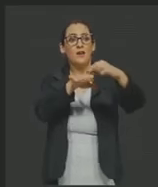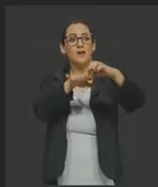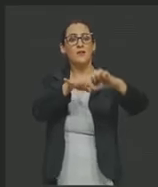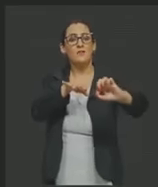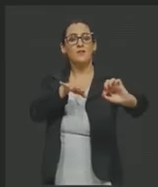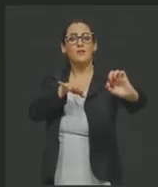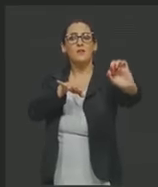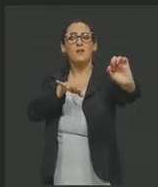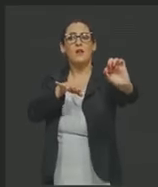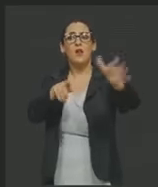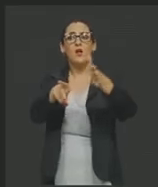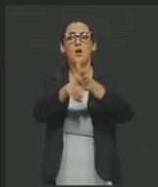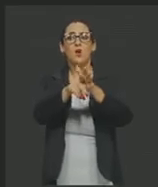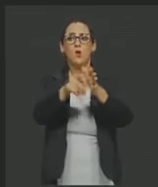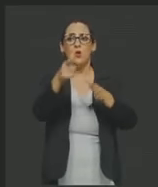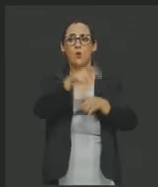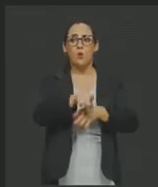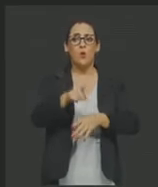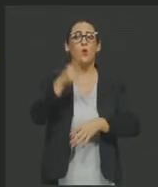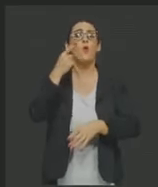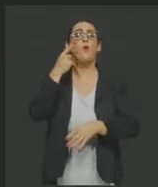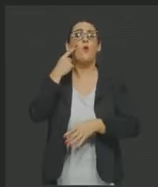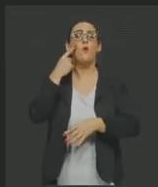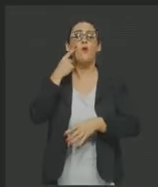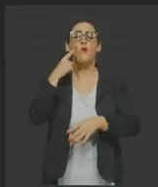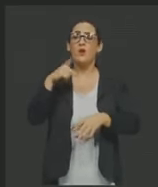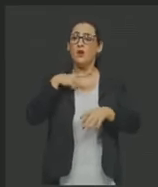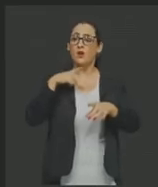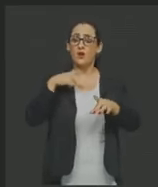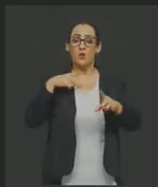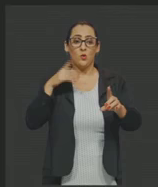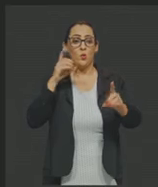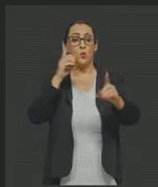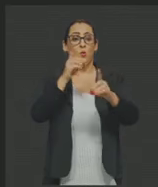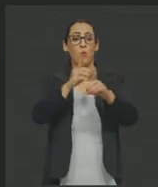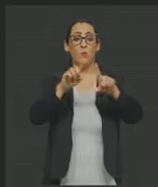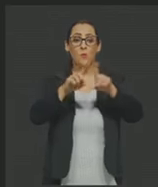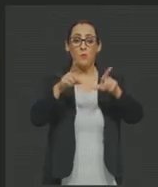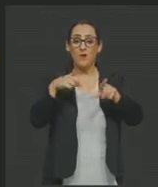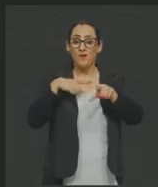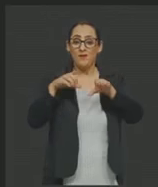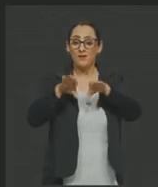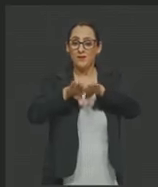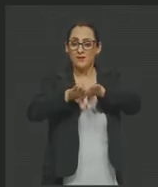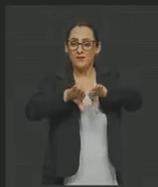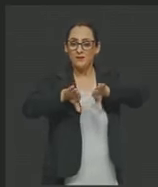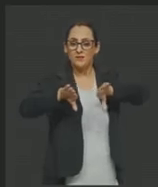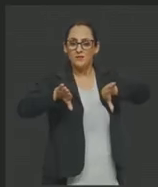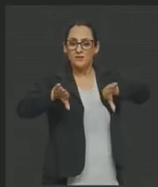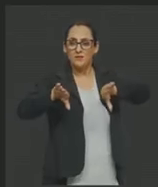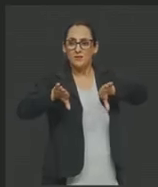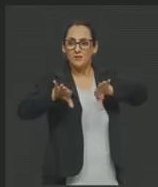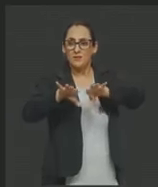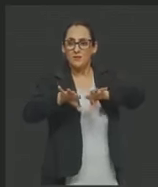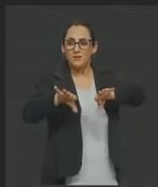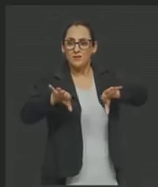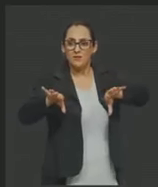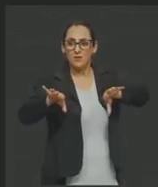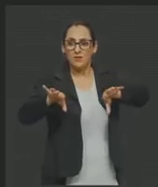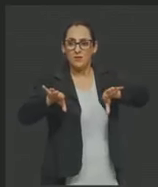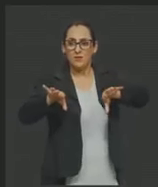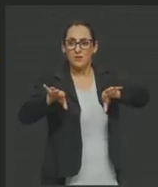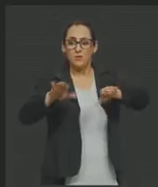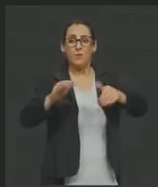aqui um espaço, tá vendo aqui, olha? Eles não estão encontrando, tem um espaço, uma fenda sináptica, tá? E aqui, então,